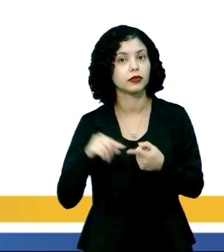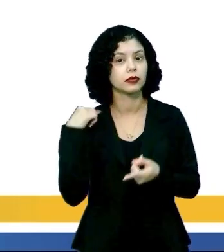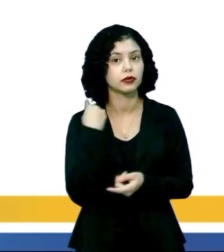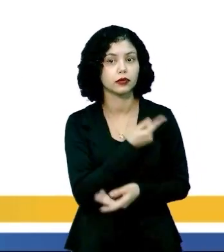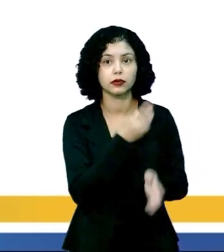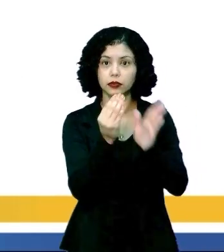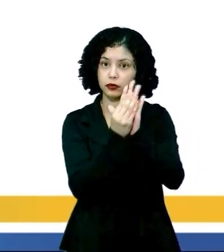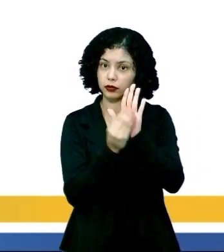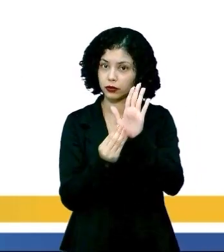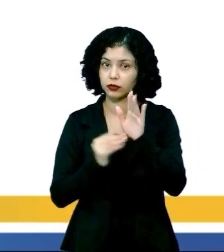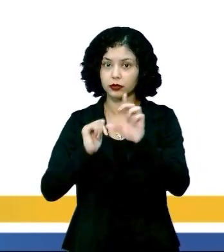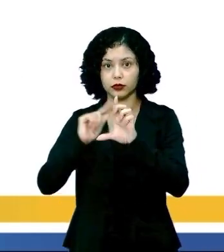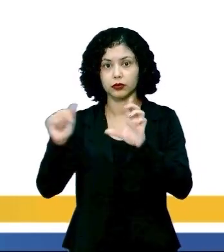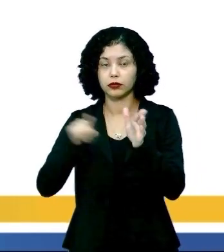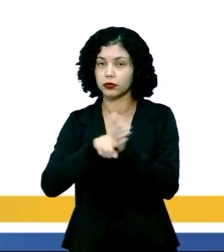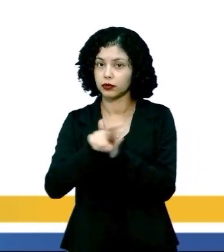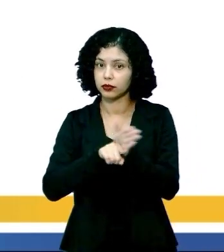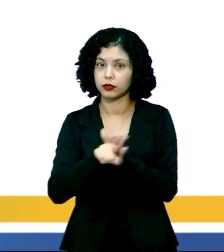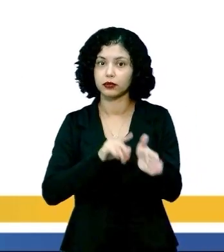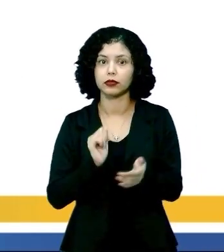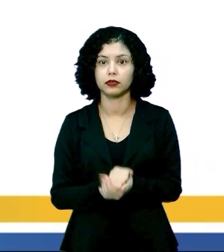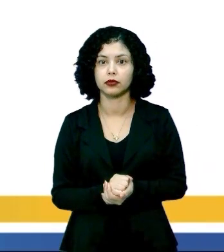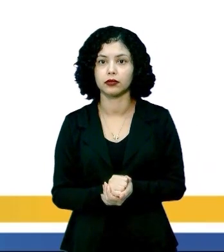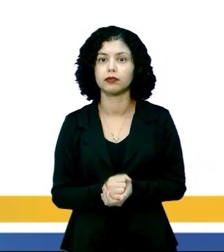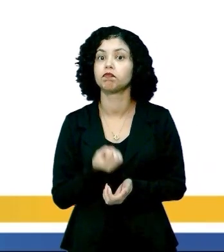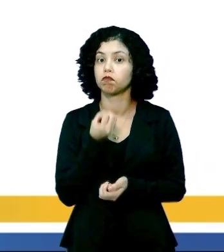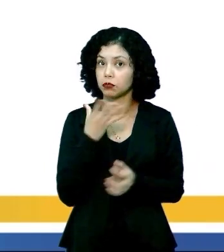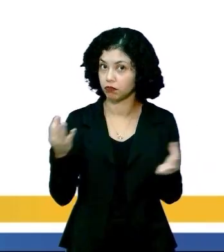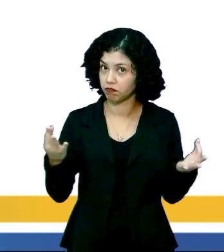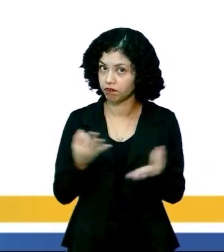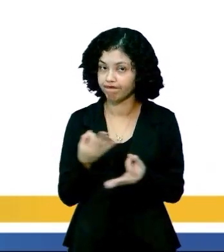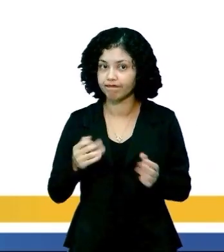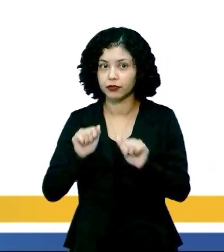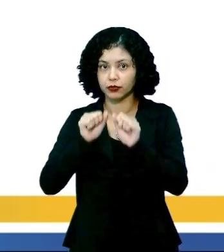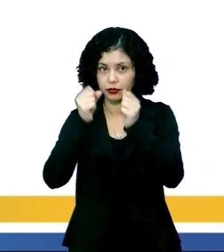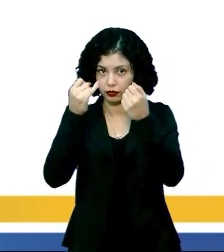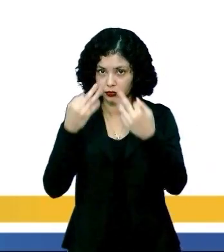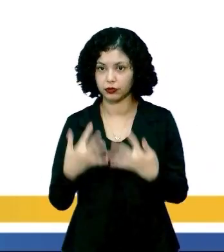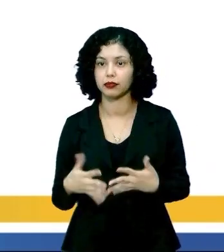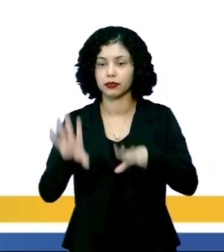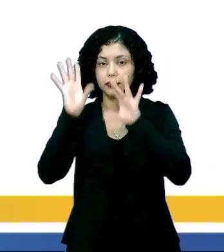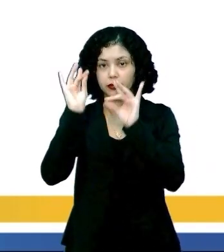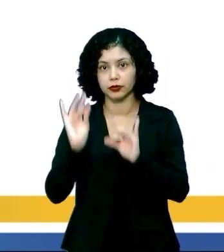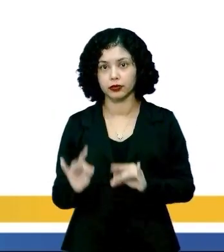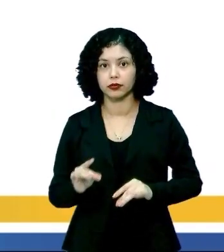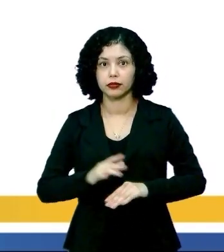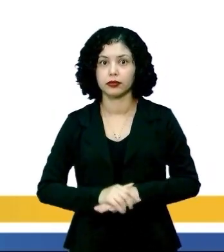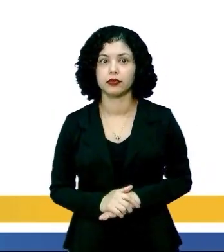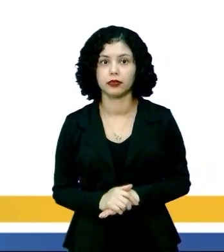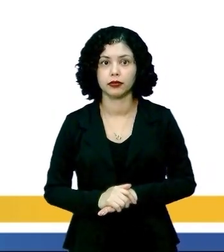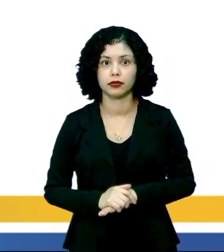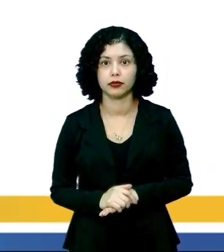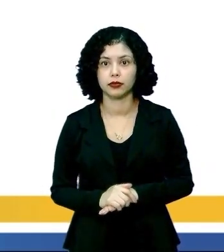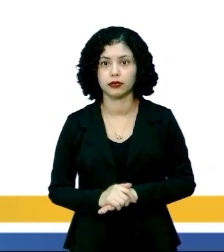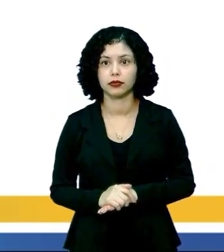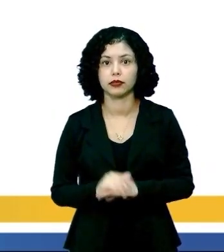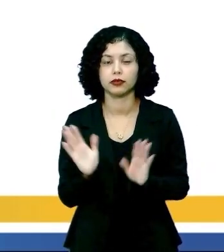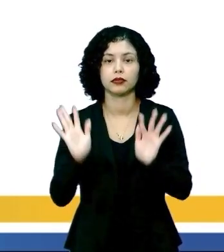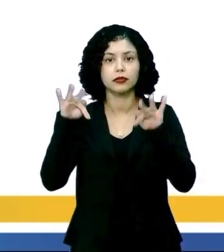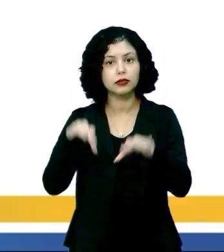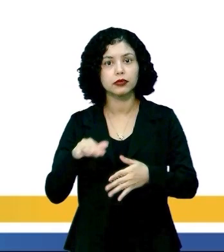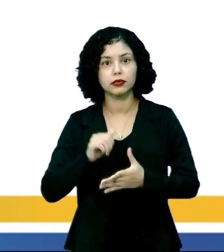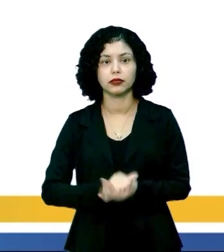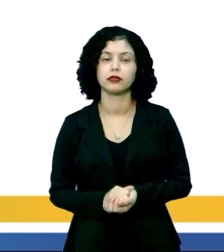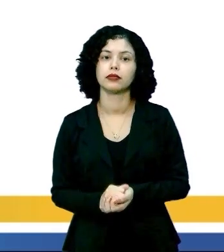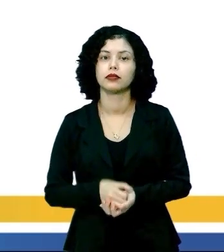dados estatísticos e pesquisas. A fonte ela foi bem explícita, não sei se vocês observaram aí. E aí hoje nós